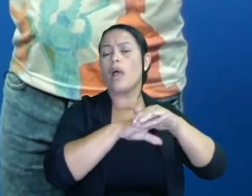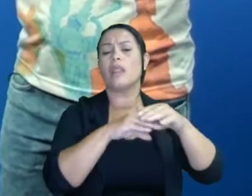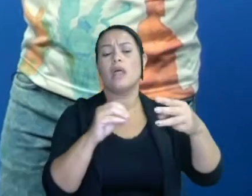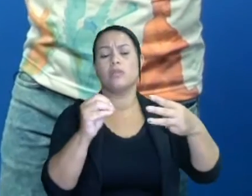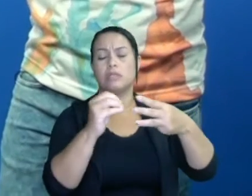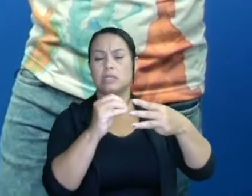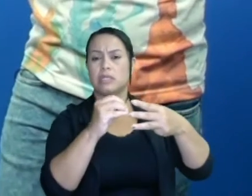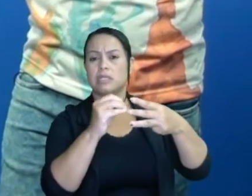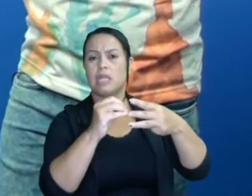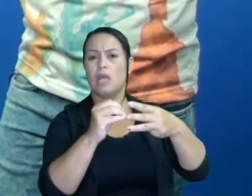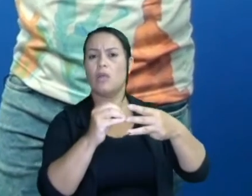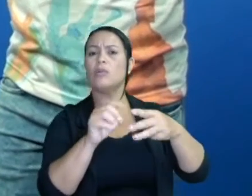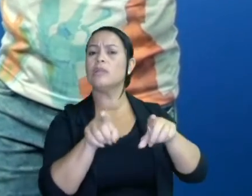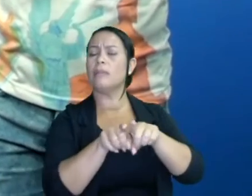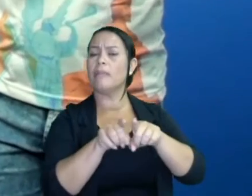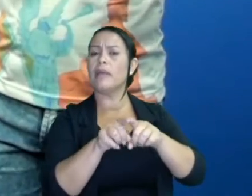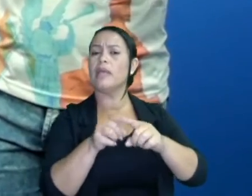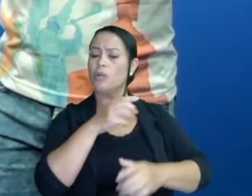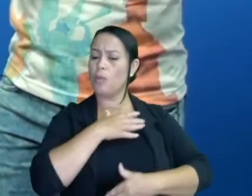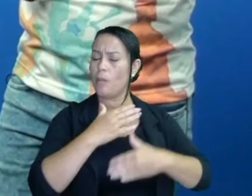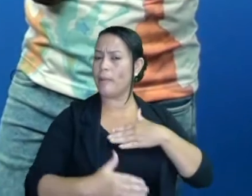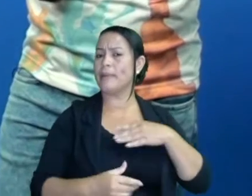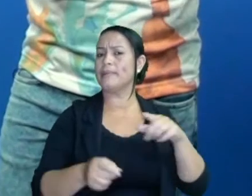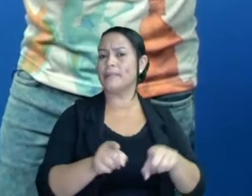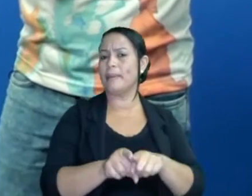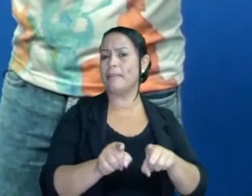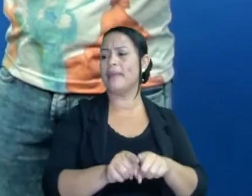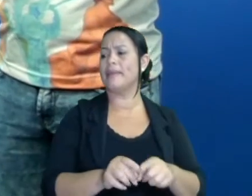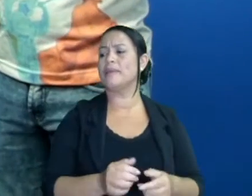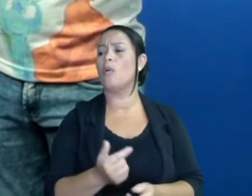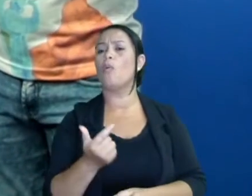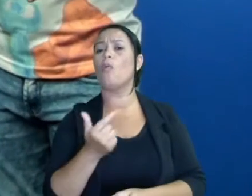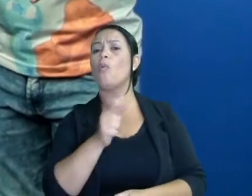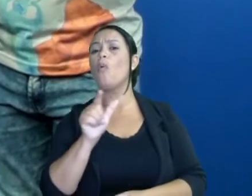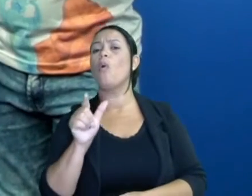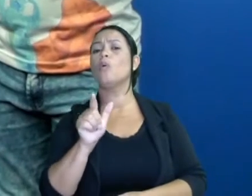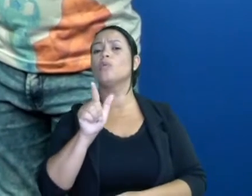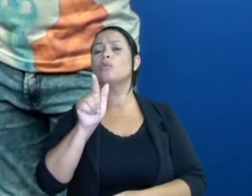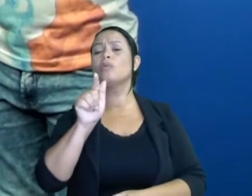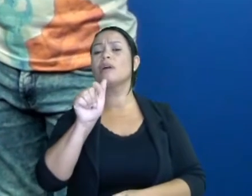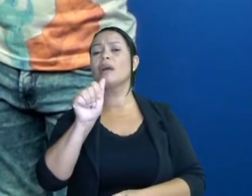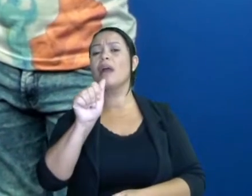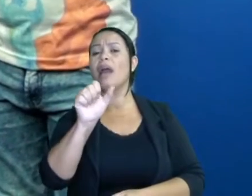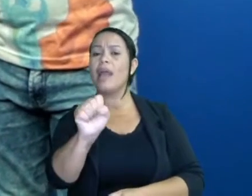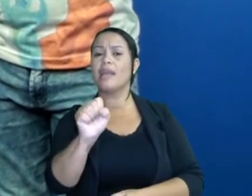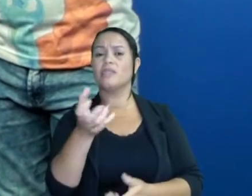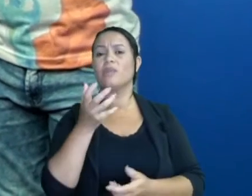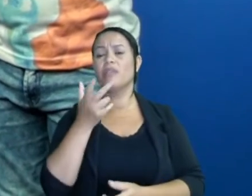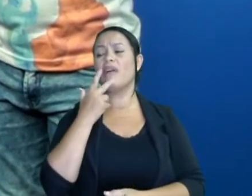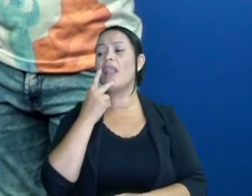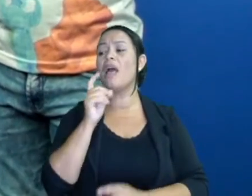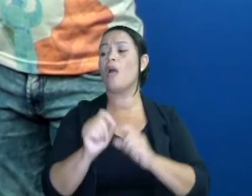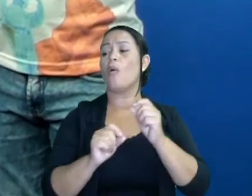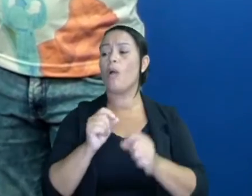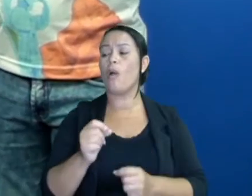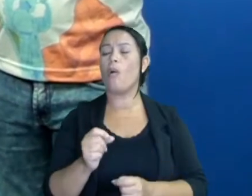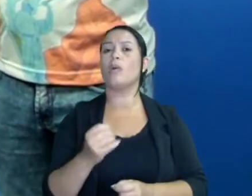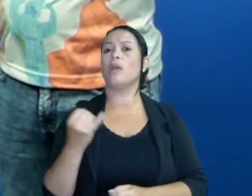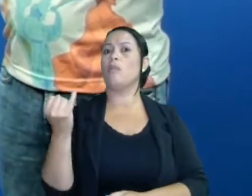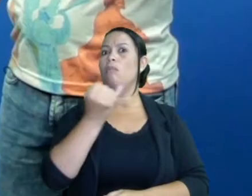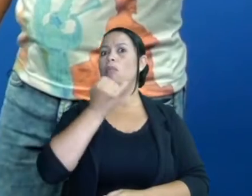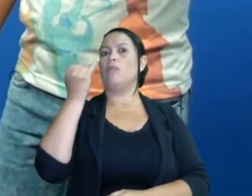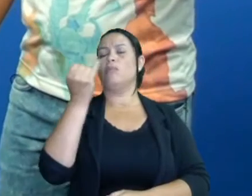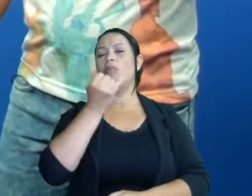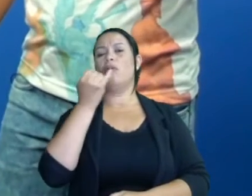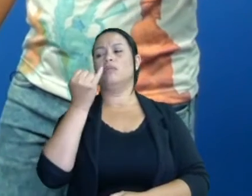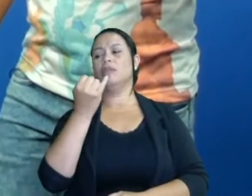material biológico humano também. O próximo gás que eu quero falar para vocês é o gás essencial para a